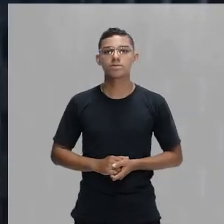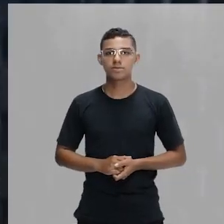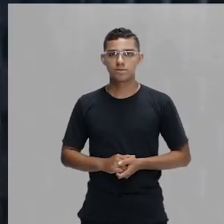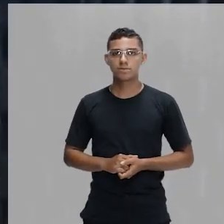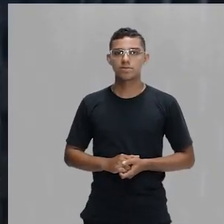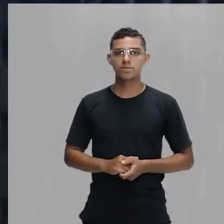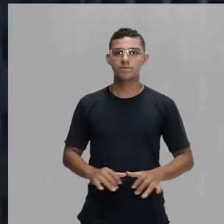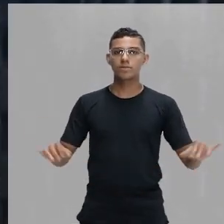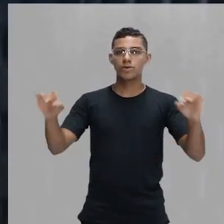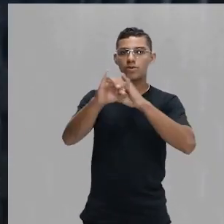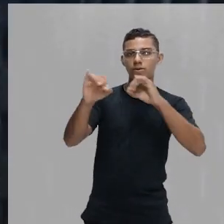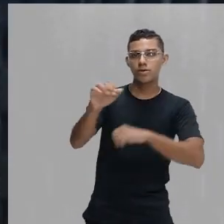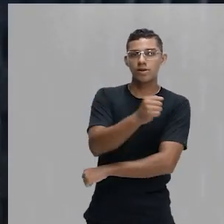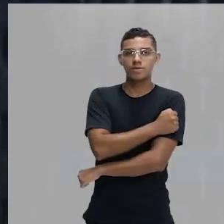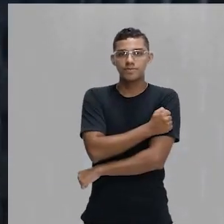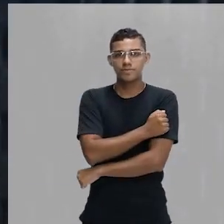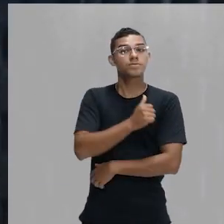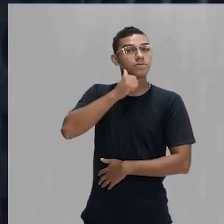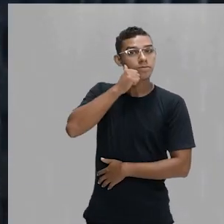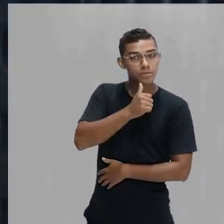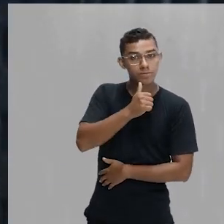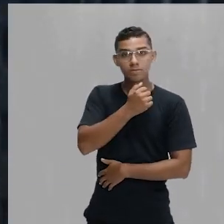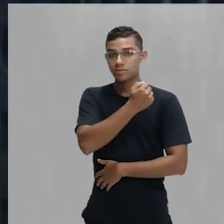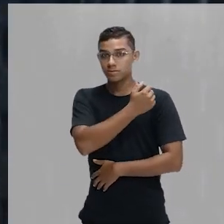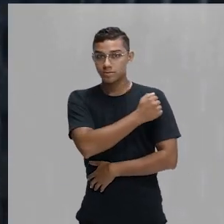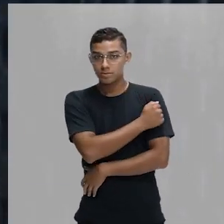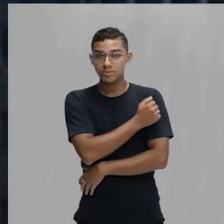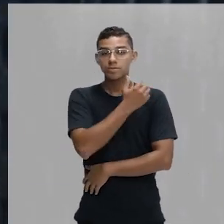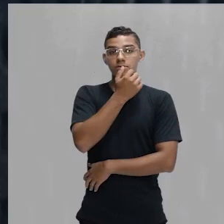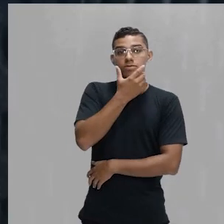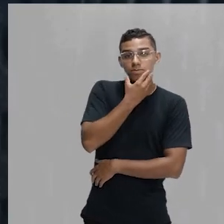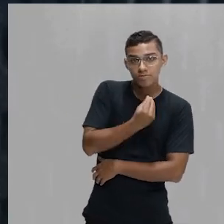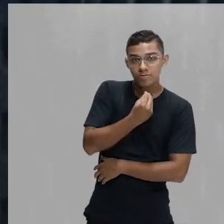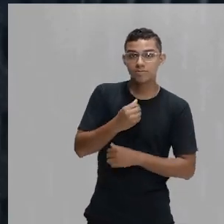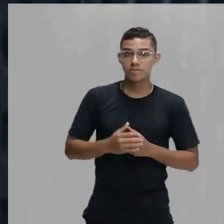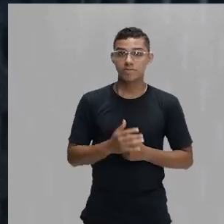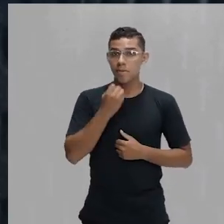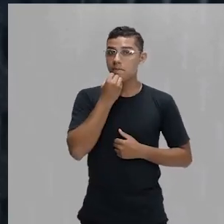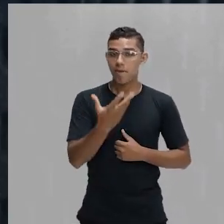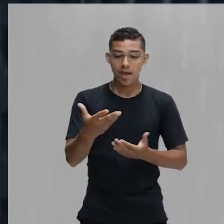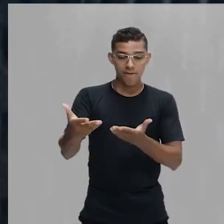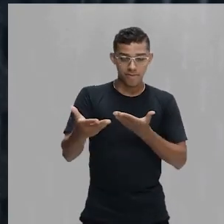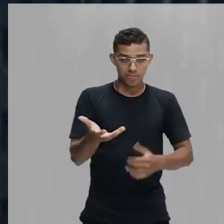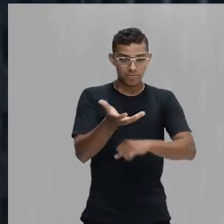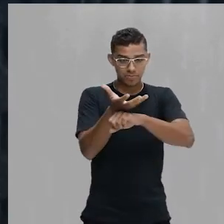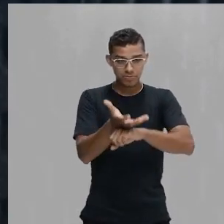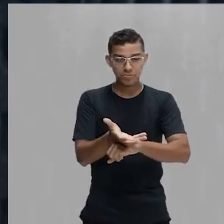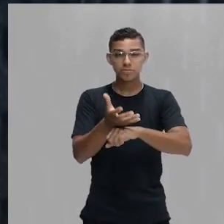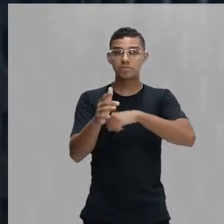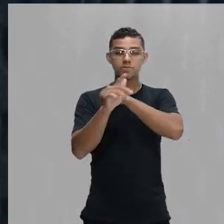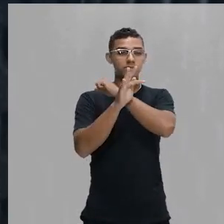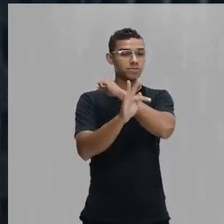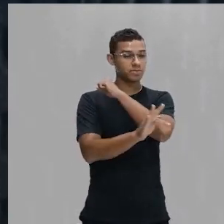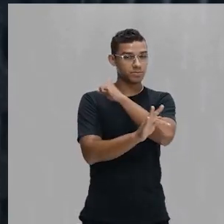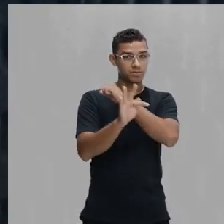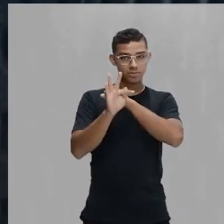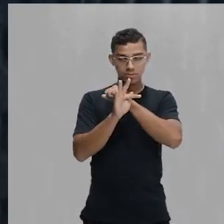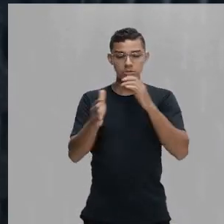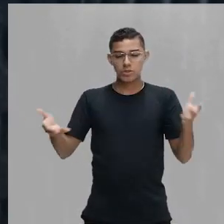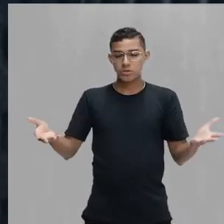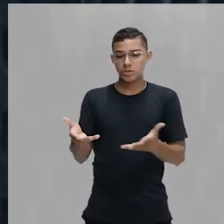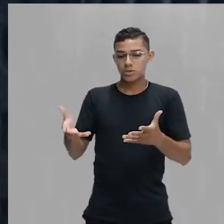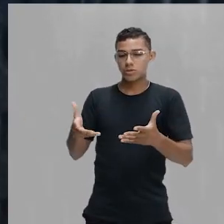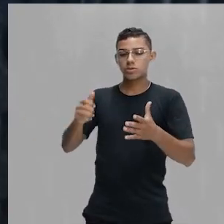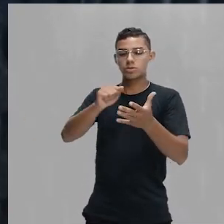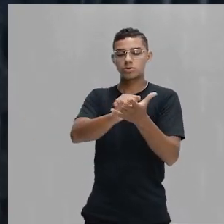Olá, aluna! Olá, aluno! Bem-vindo a mais uma aula de física, né? Hoje, com questões comentadas, né? Vamos falar sobre